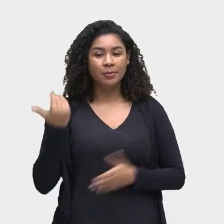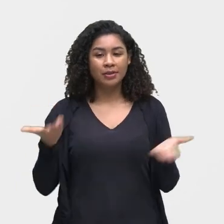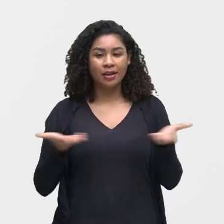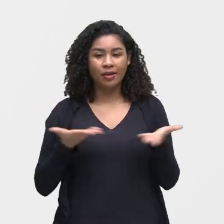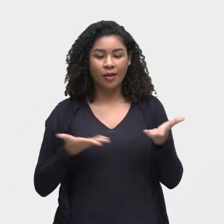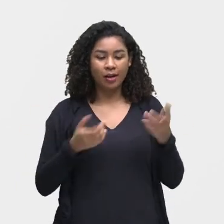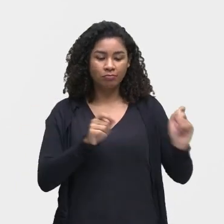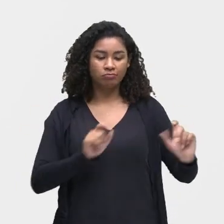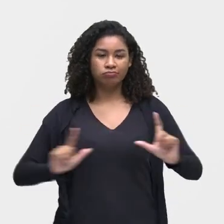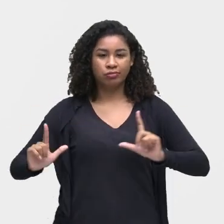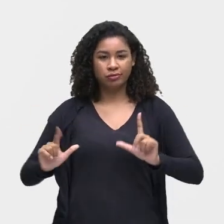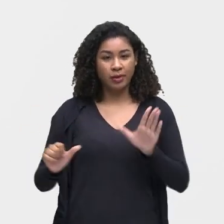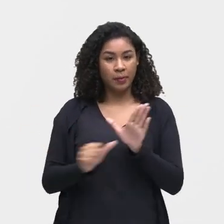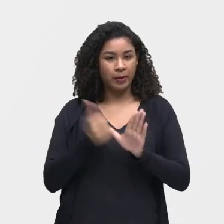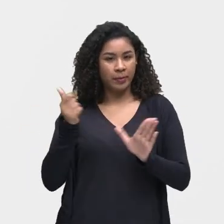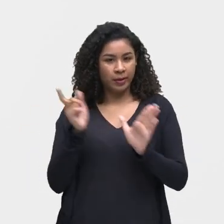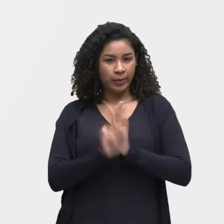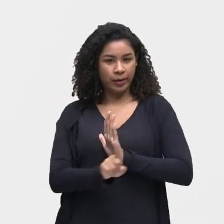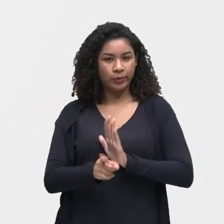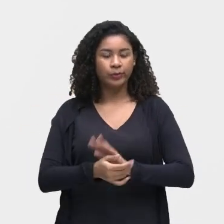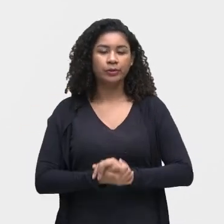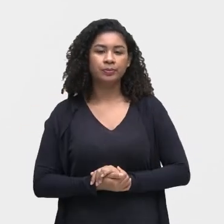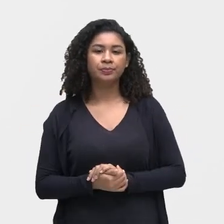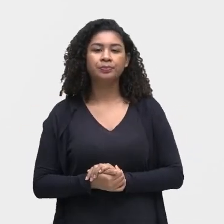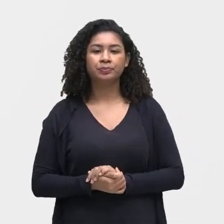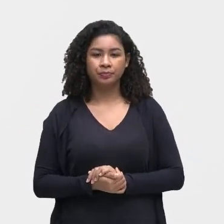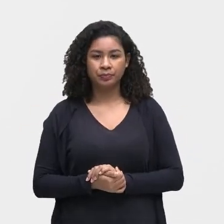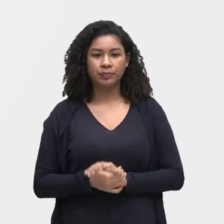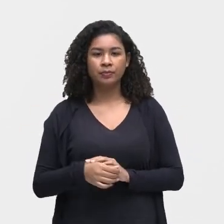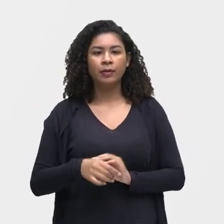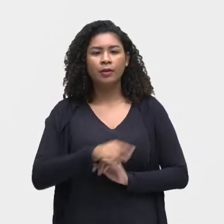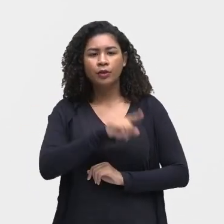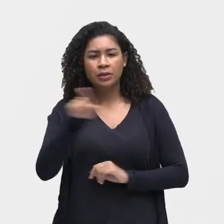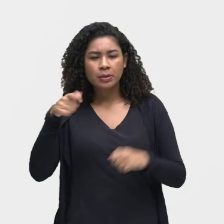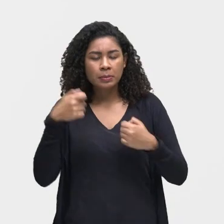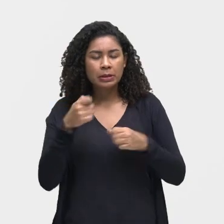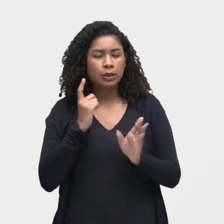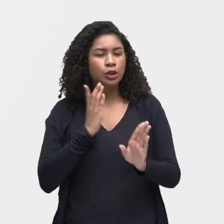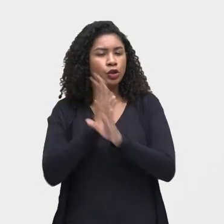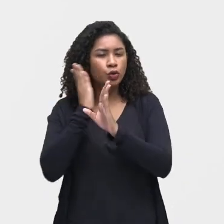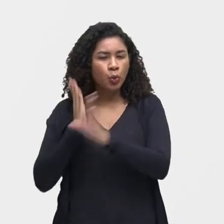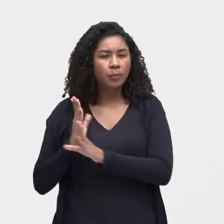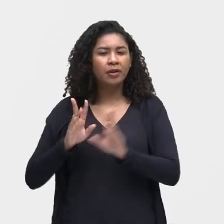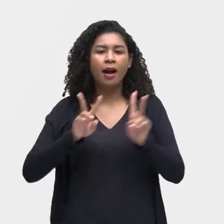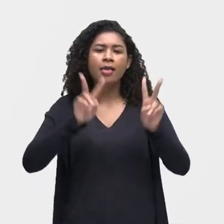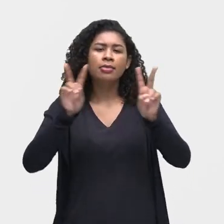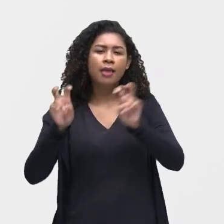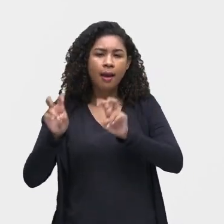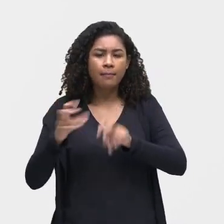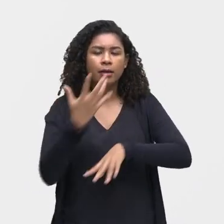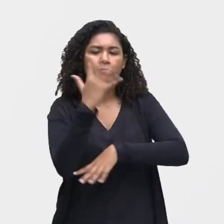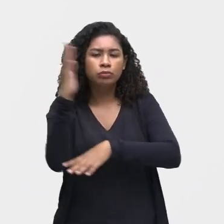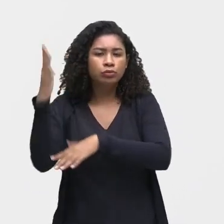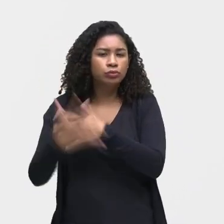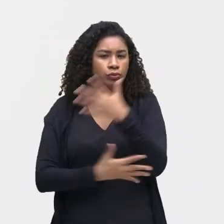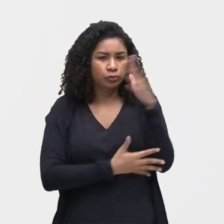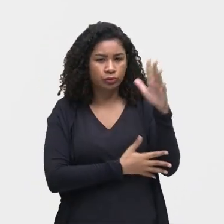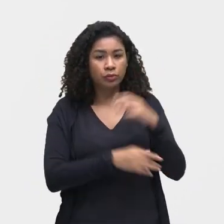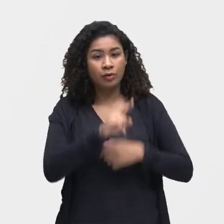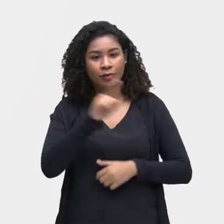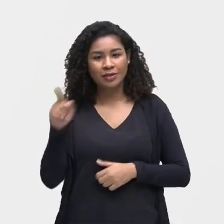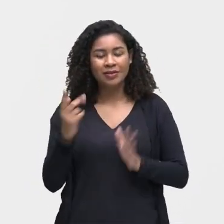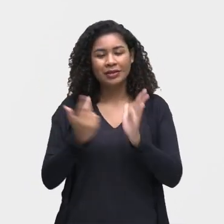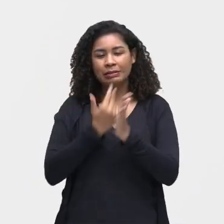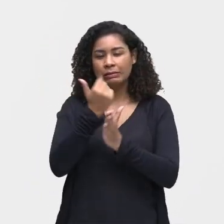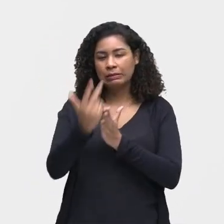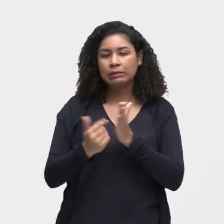o seguinte: identifique temas ambientais que merecem reflexão crítica e promova a elaboração de charges sobre